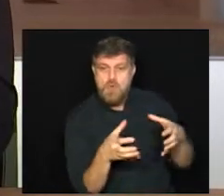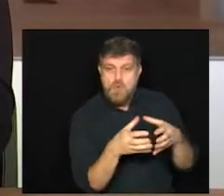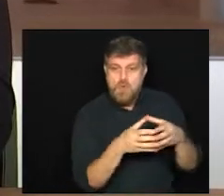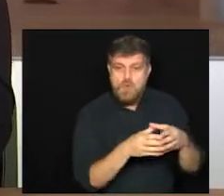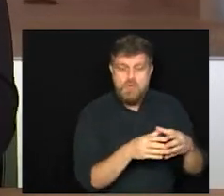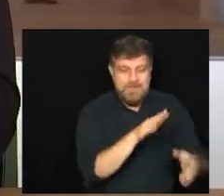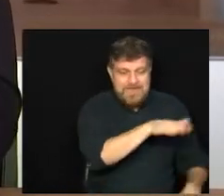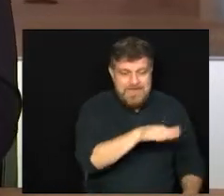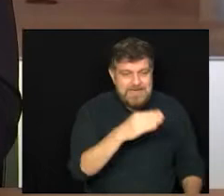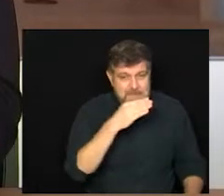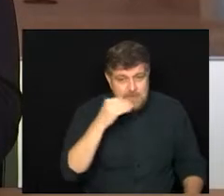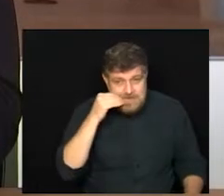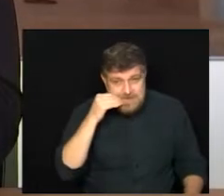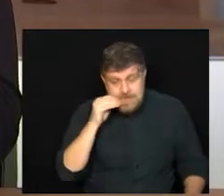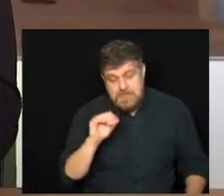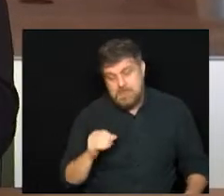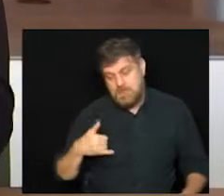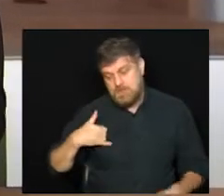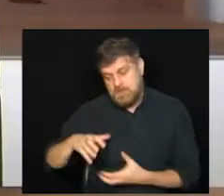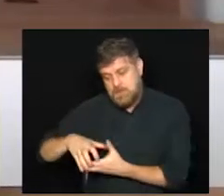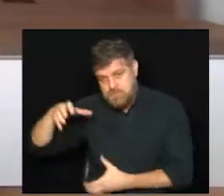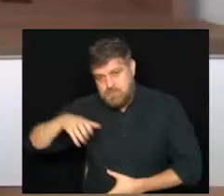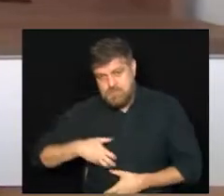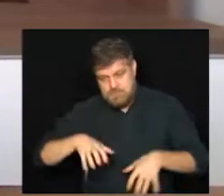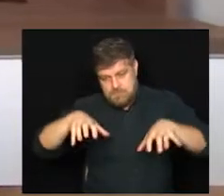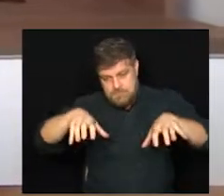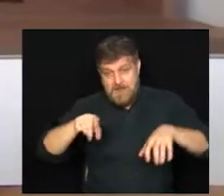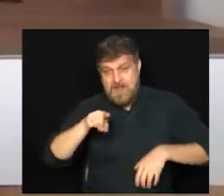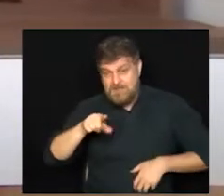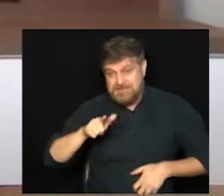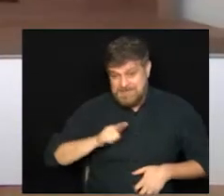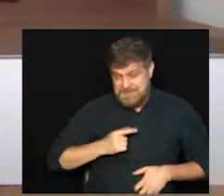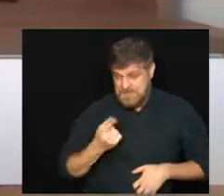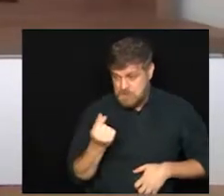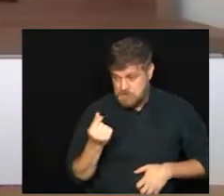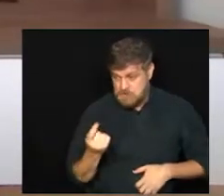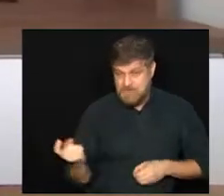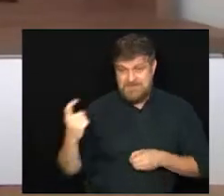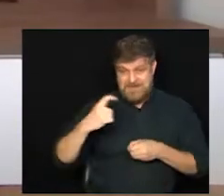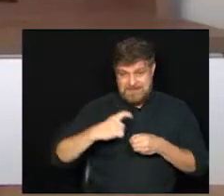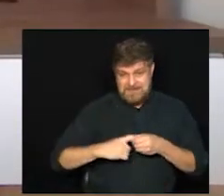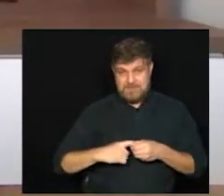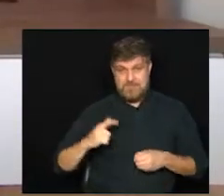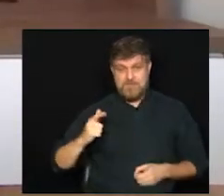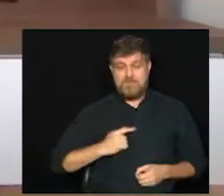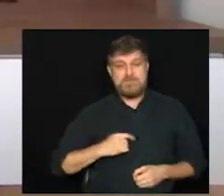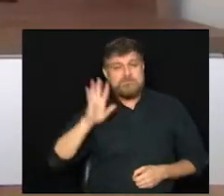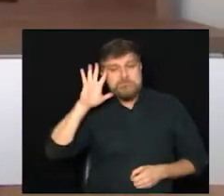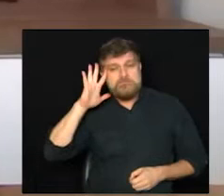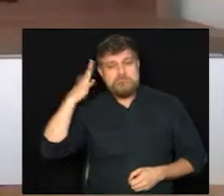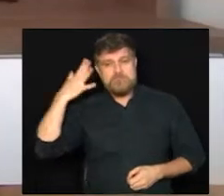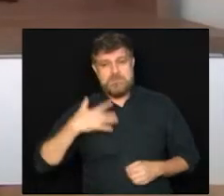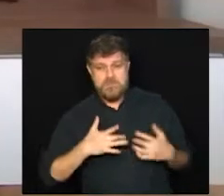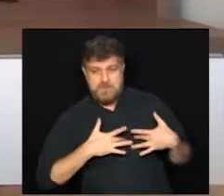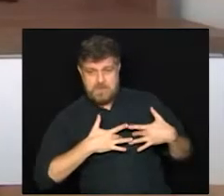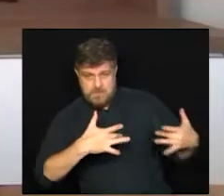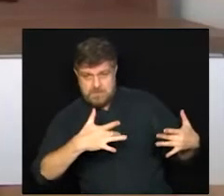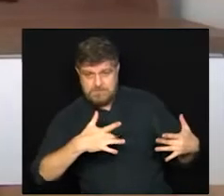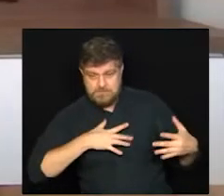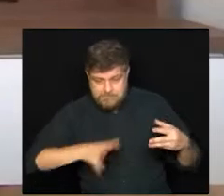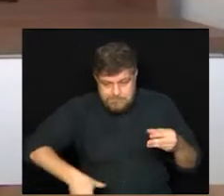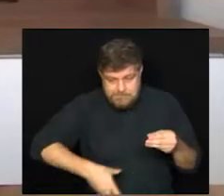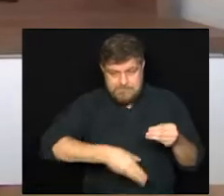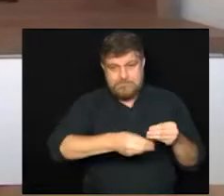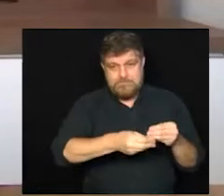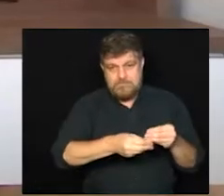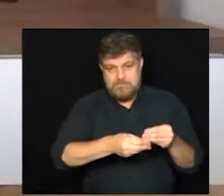Se você tinha uma restituição, se você apurou restituição de imposto, o valor que você decidir doar vai ser acrescentado